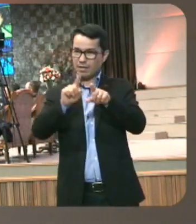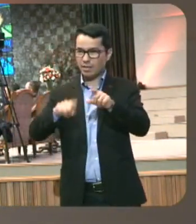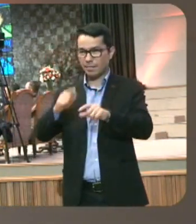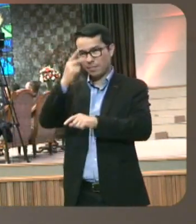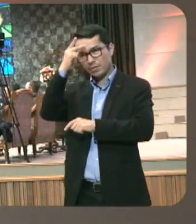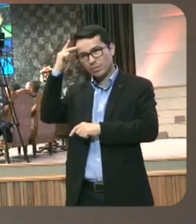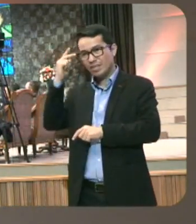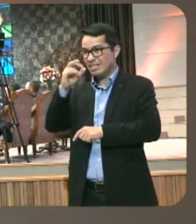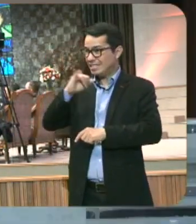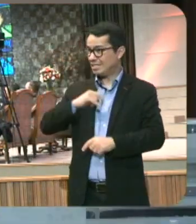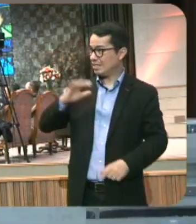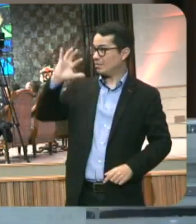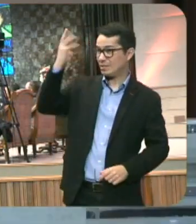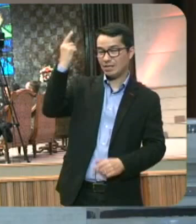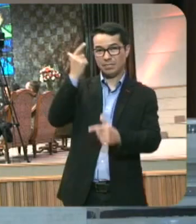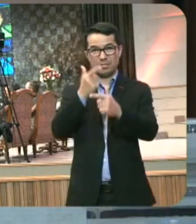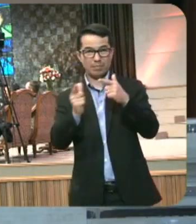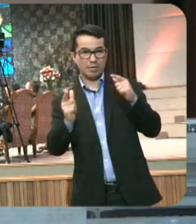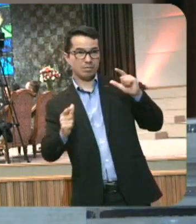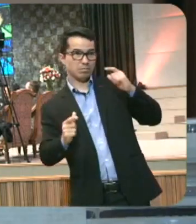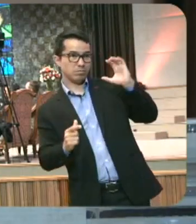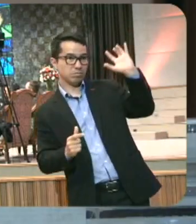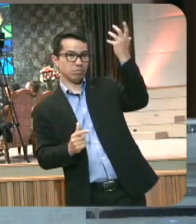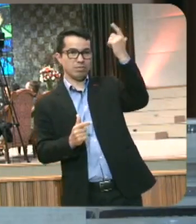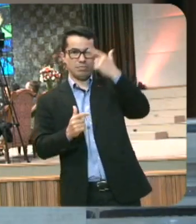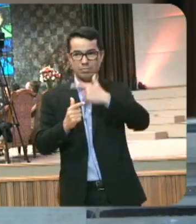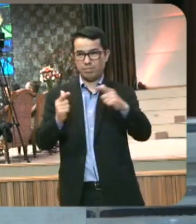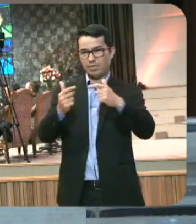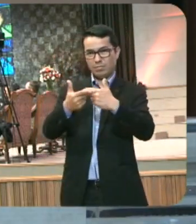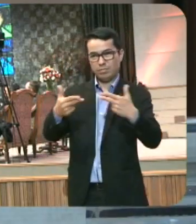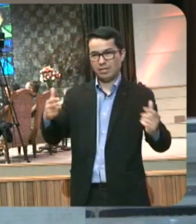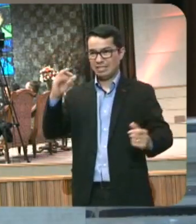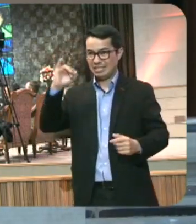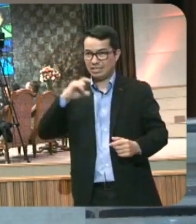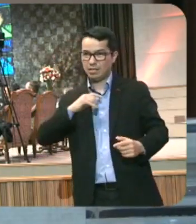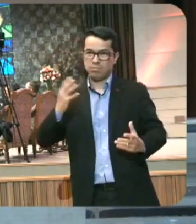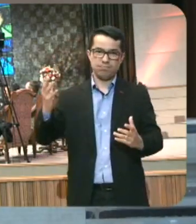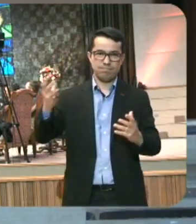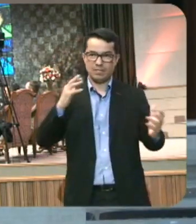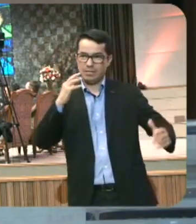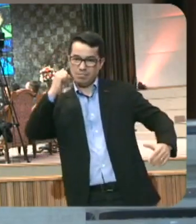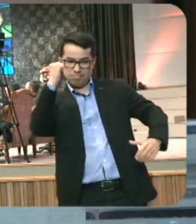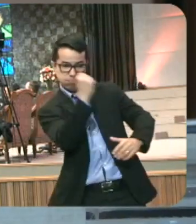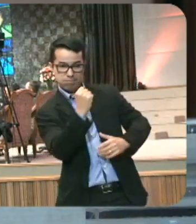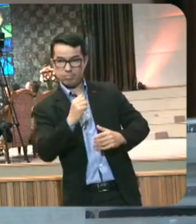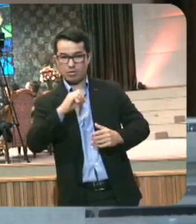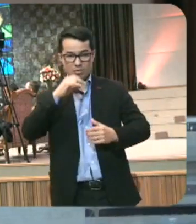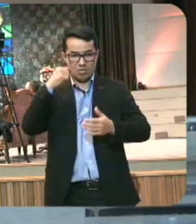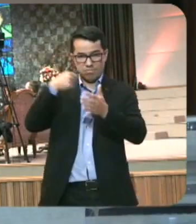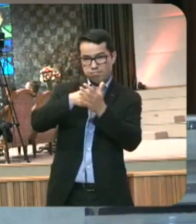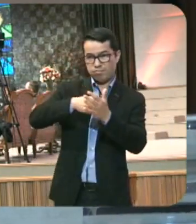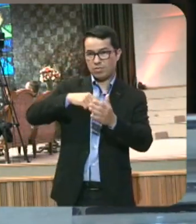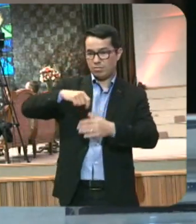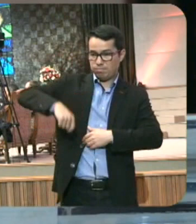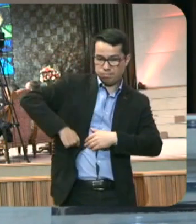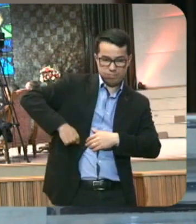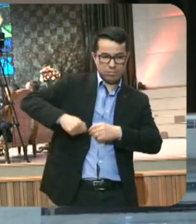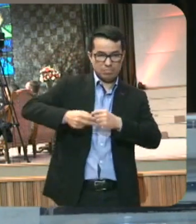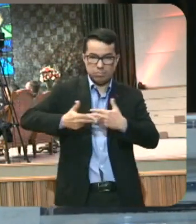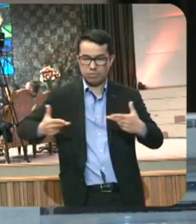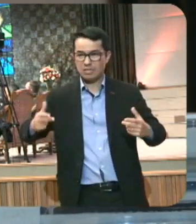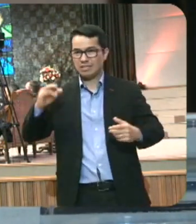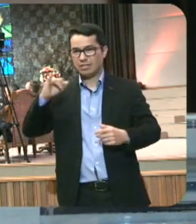se houvesse, por exemplo, um crime, qualquer coisa acontecendo, e alguém estivesse